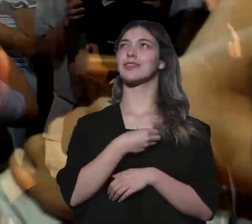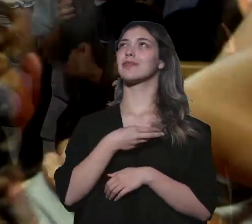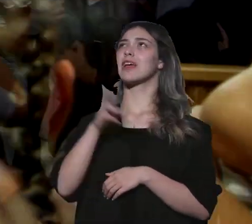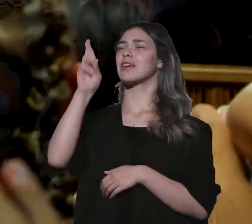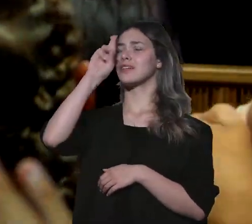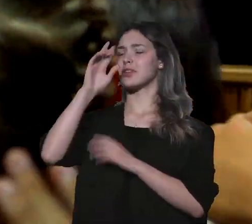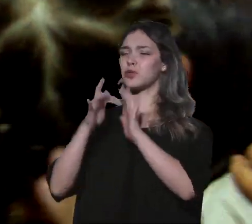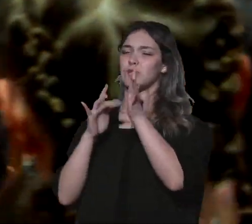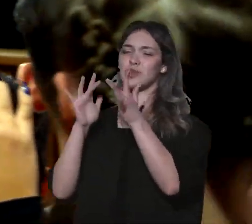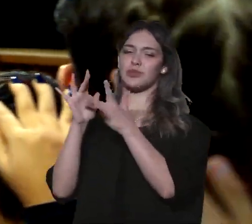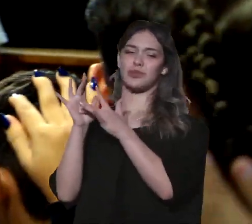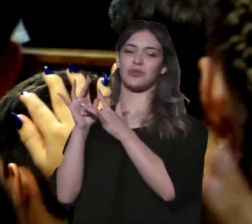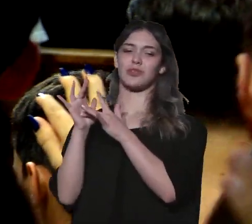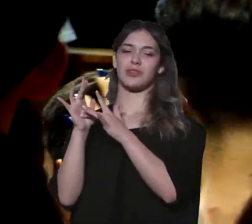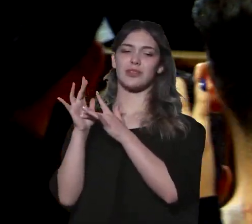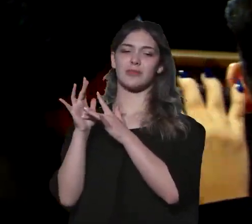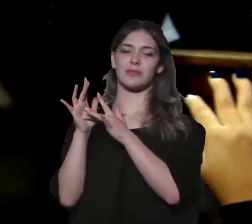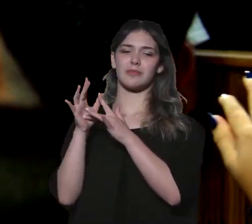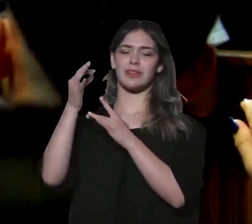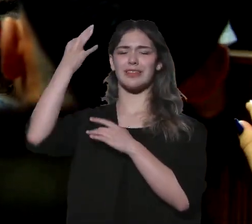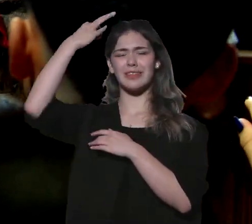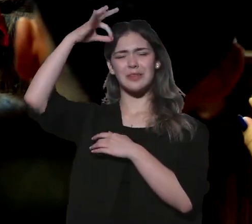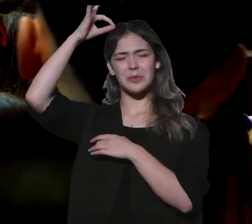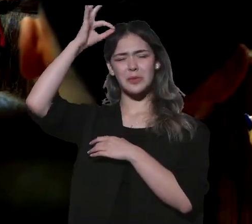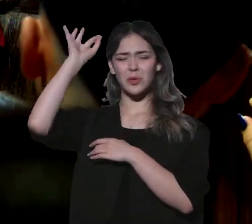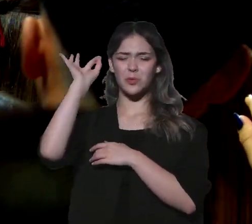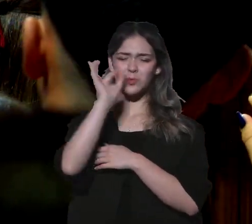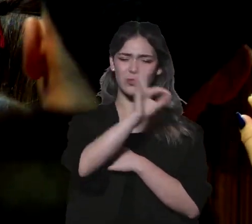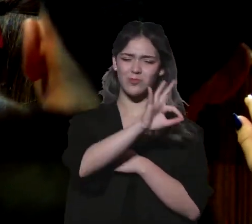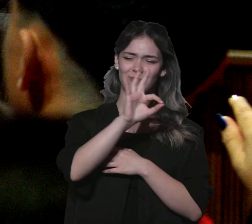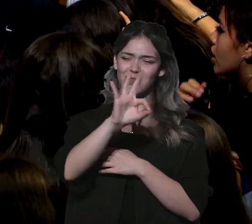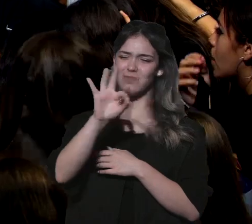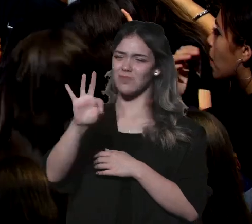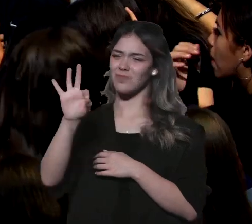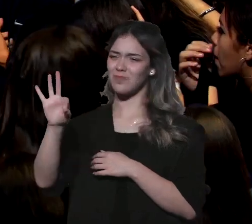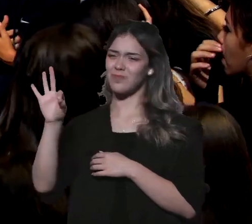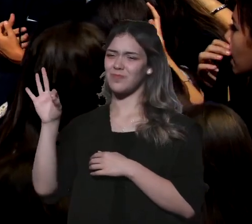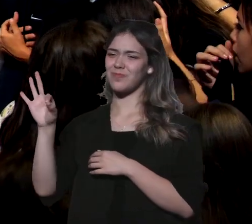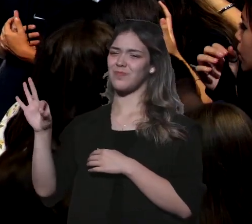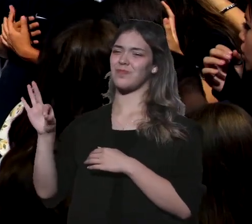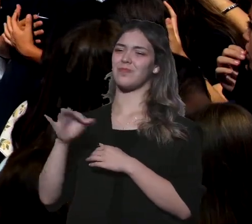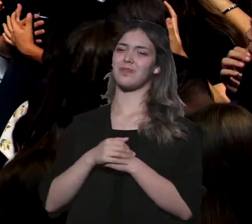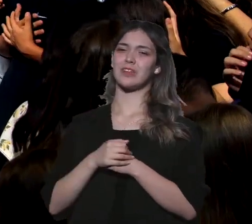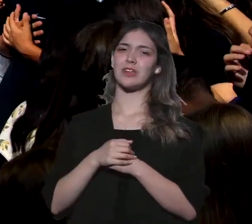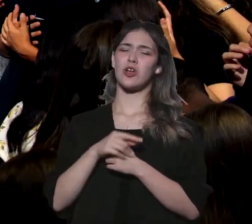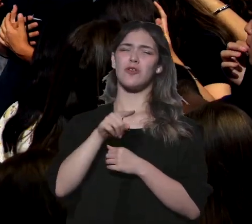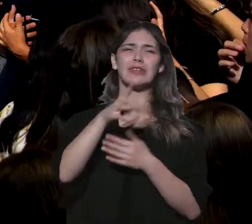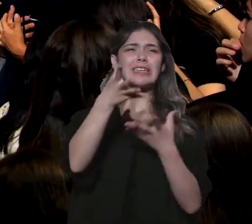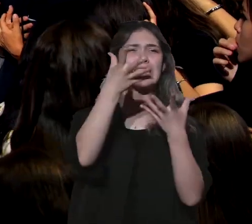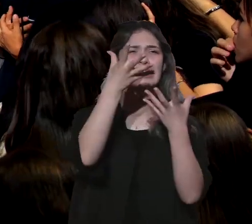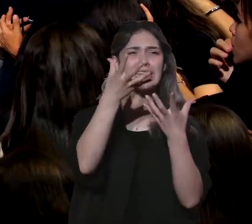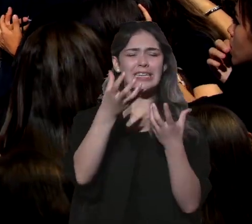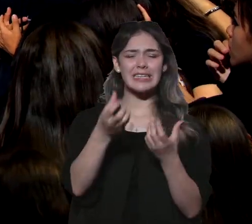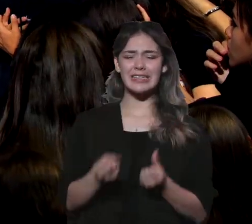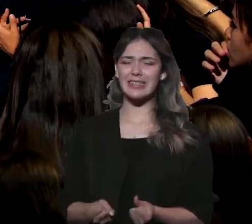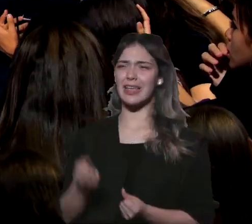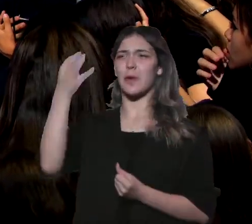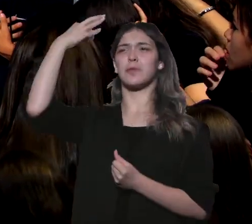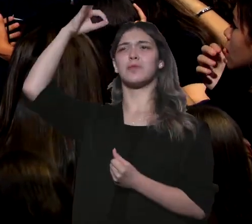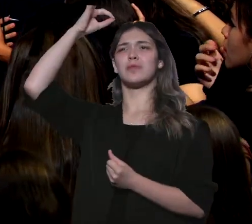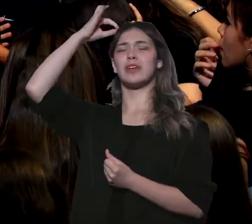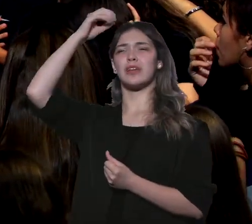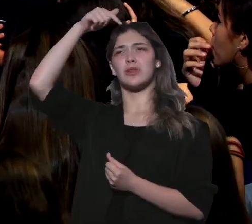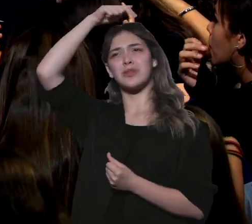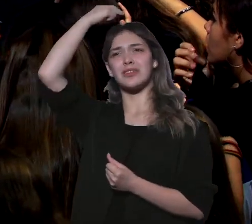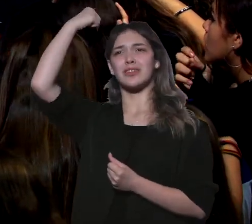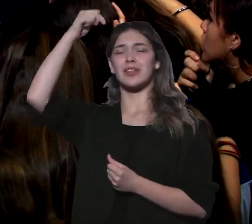em nome de Jesus, Espírito Santo, entra nos teus filhos agora. Receba o Espírito Santo agora em nome de